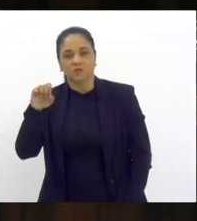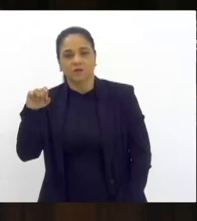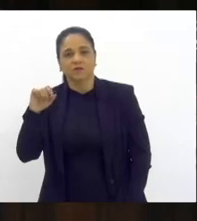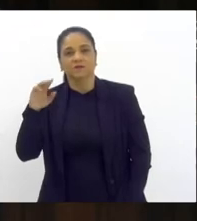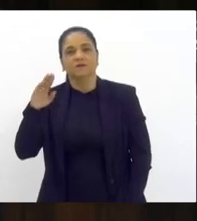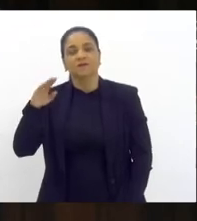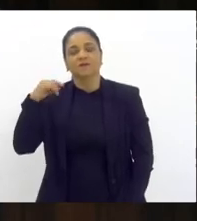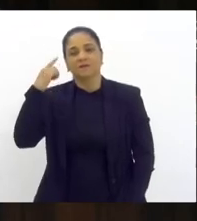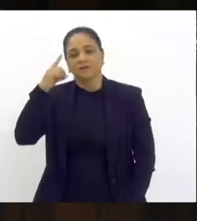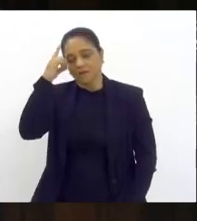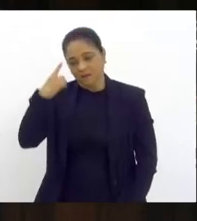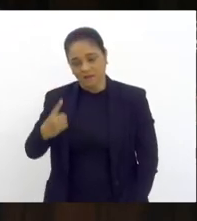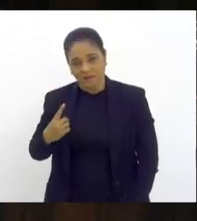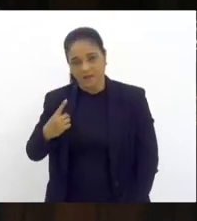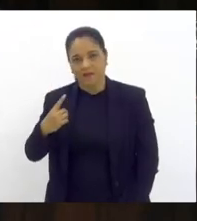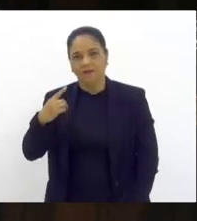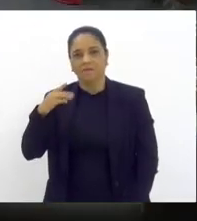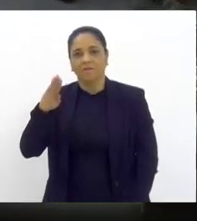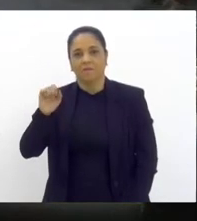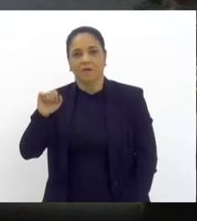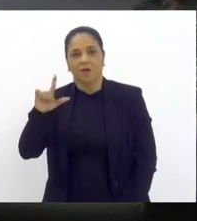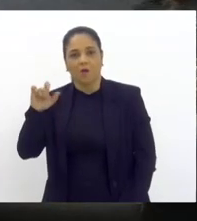Balbi.